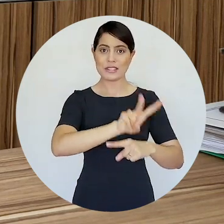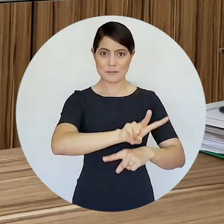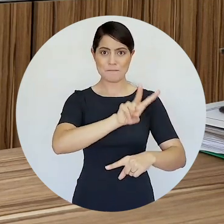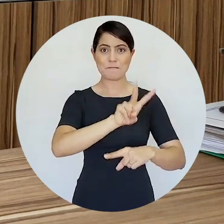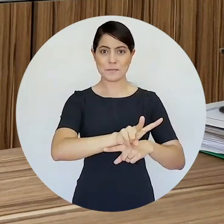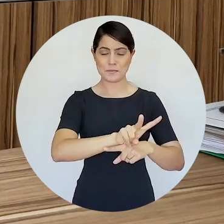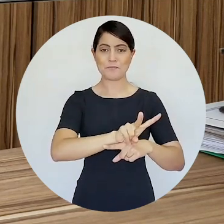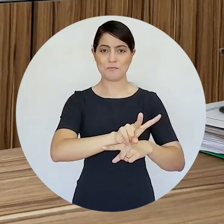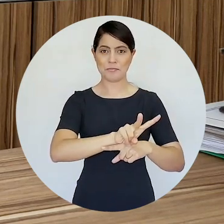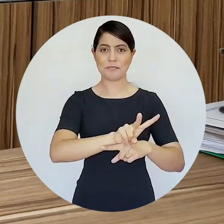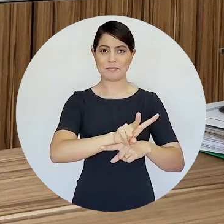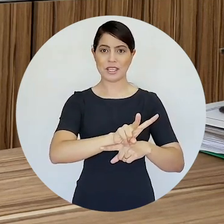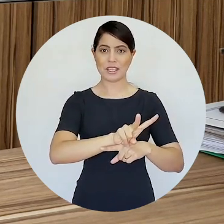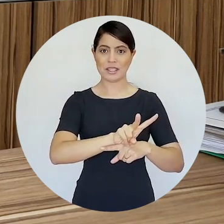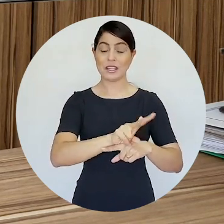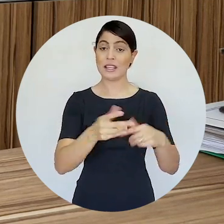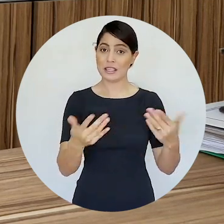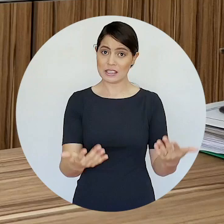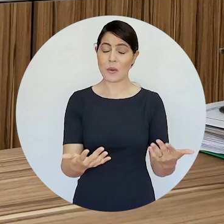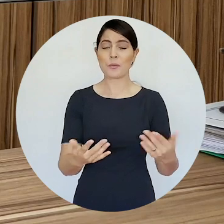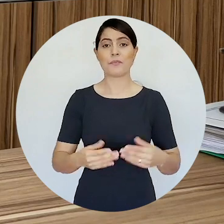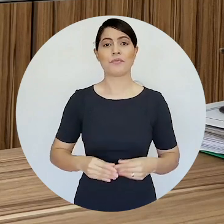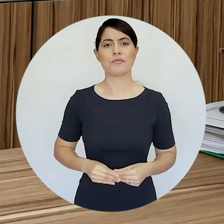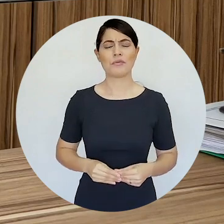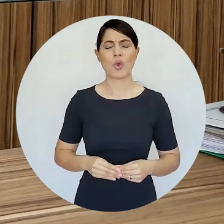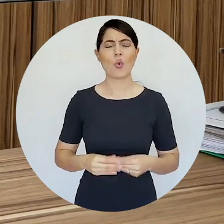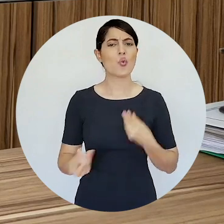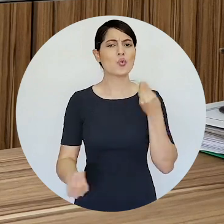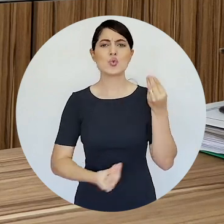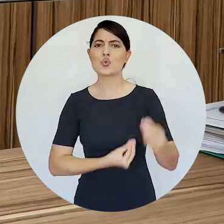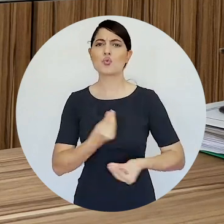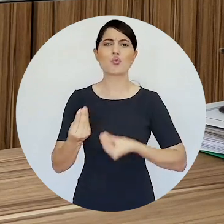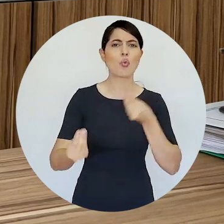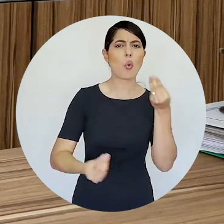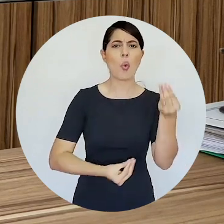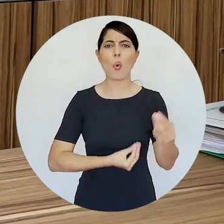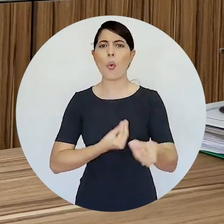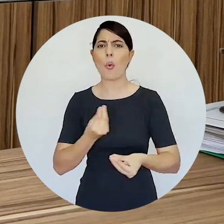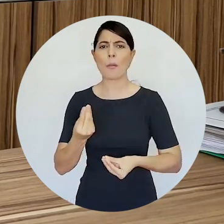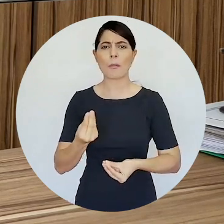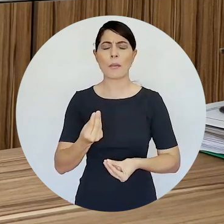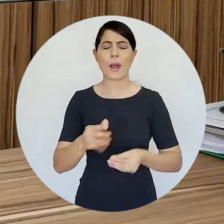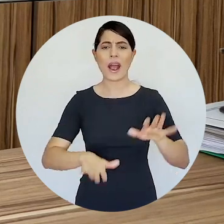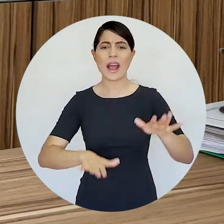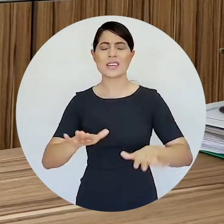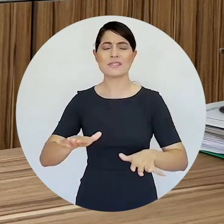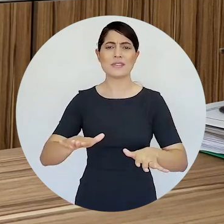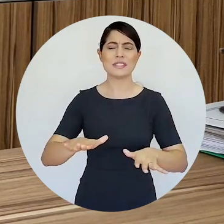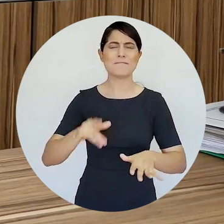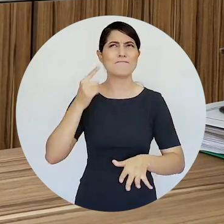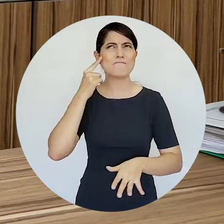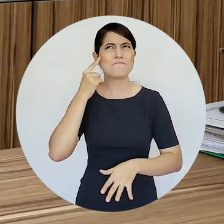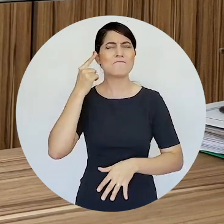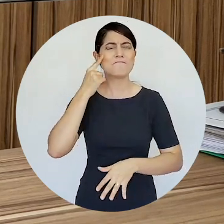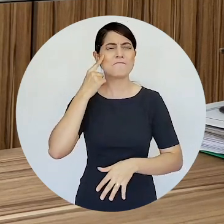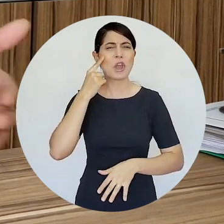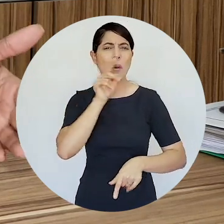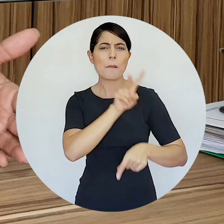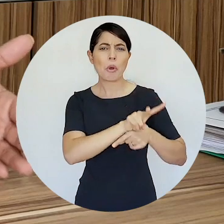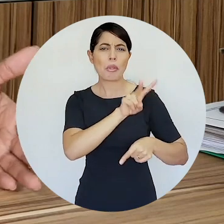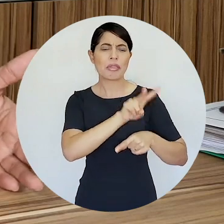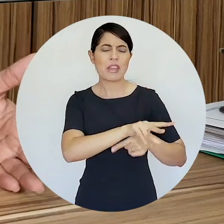desse tipo de unidade de conservação. Então, não tem por que se questionar que, para